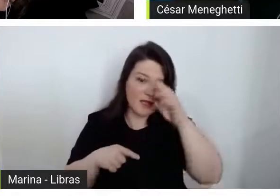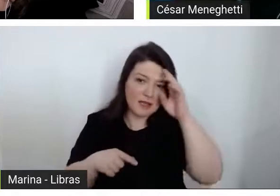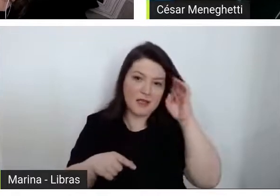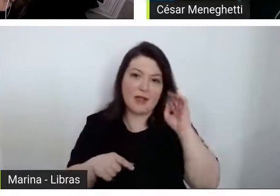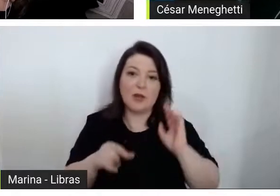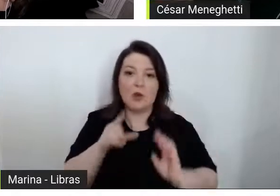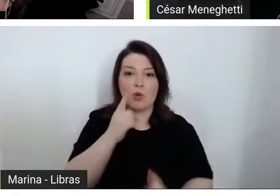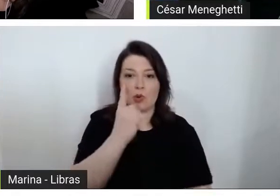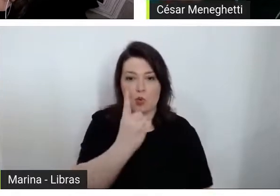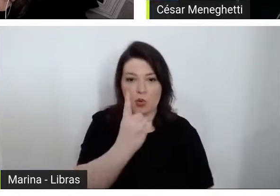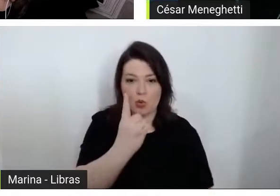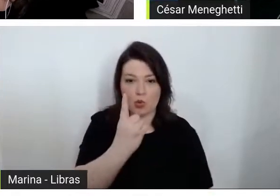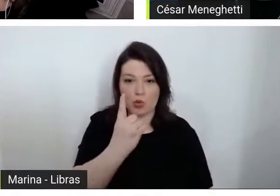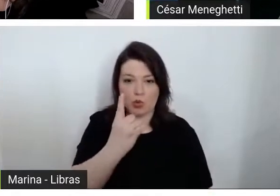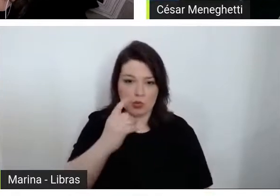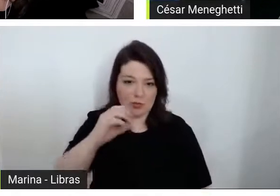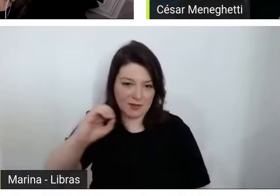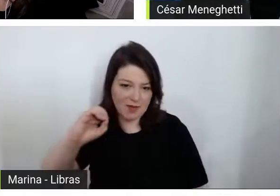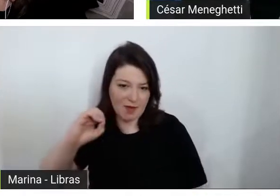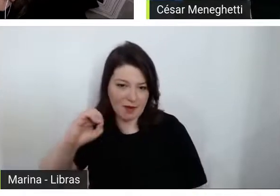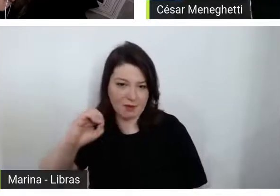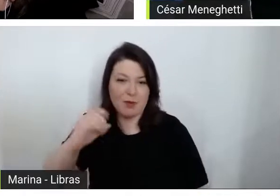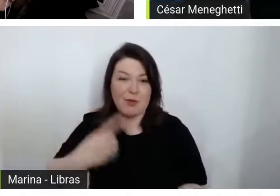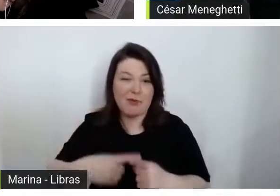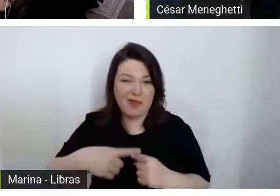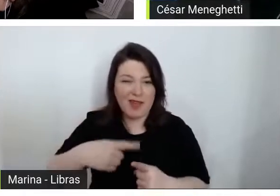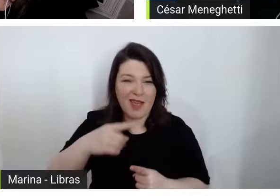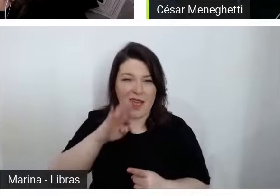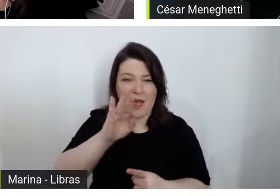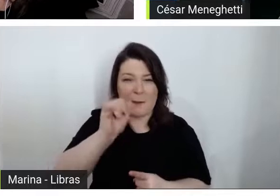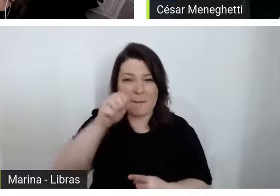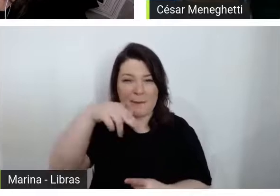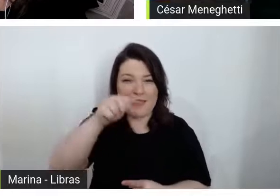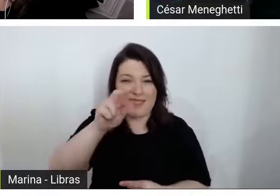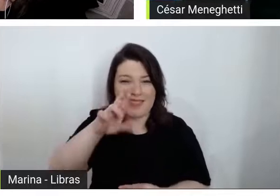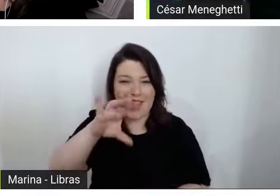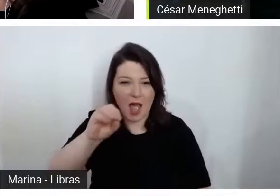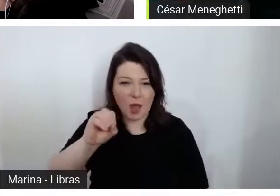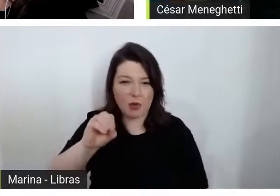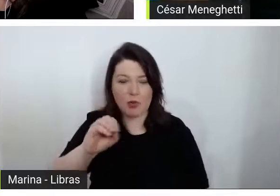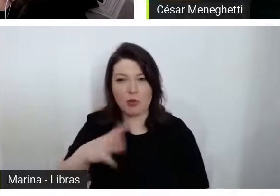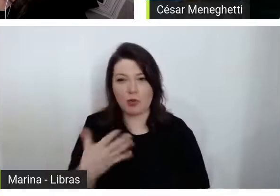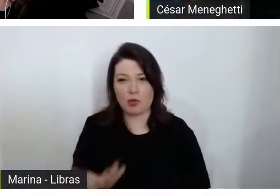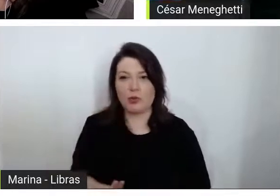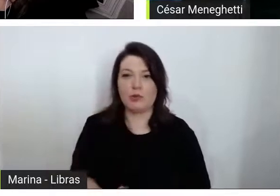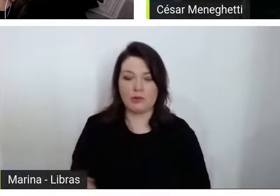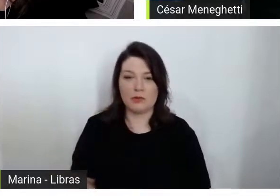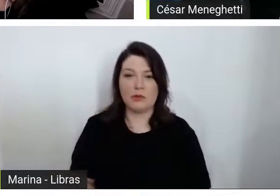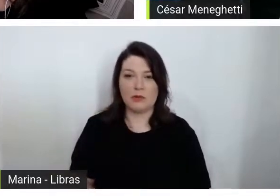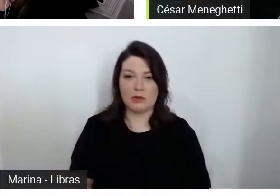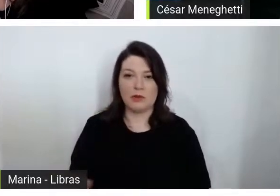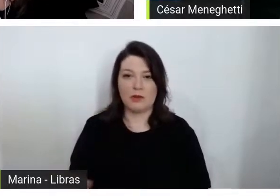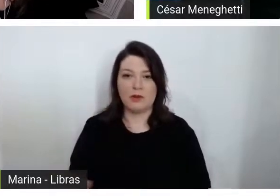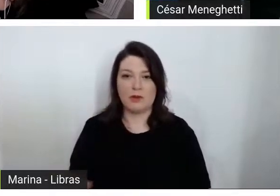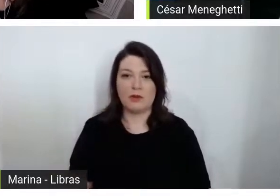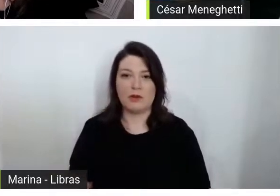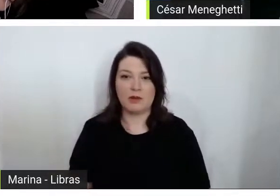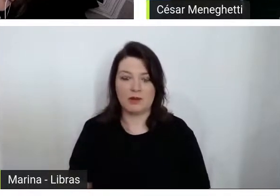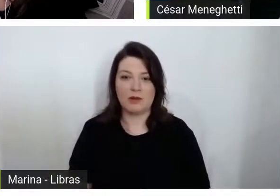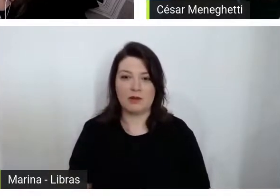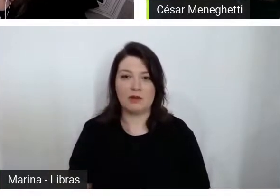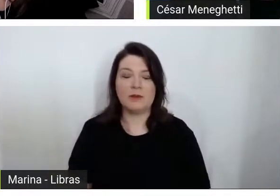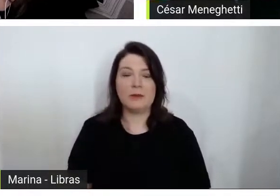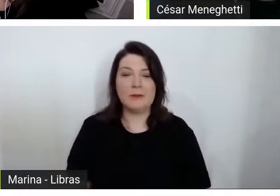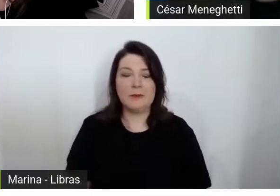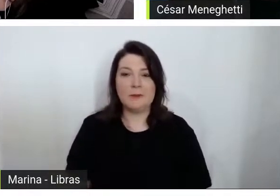IO10, talvez por causa do código binário, IO é um outro, ou je un autre, ou eu é um outro, ou I is another,